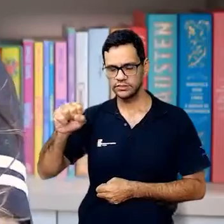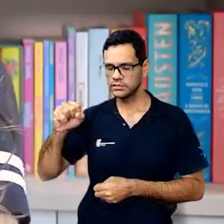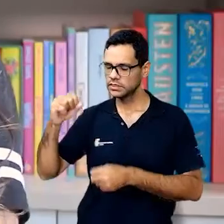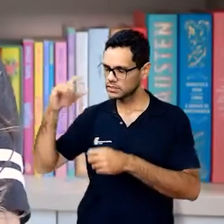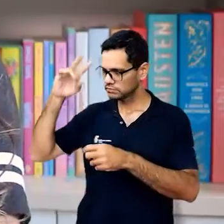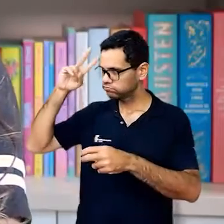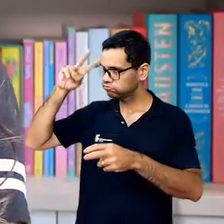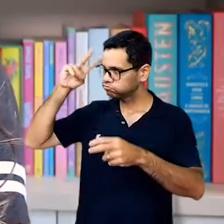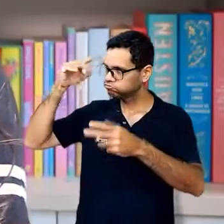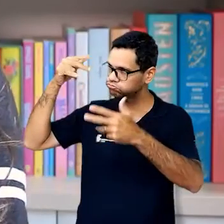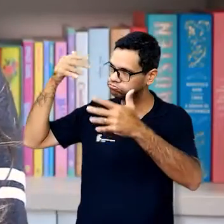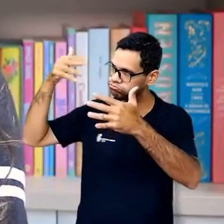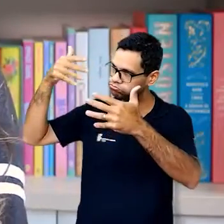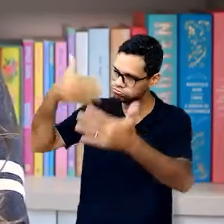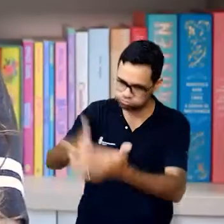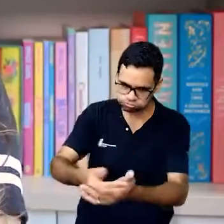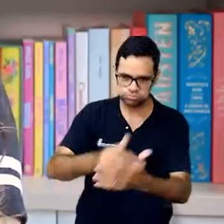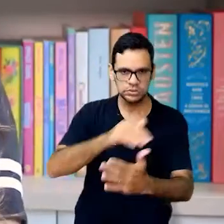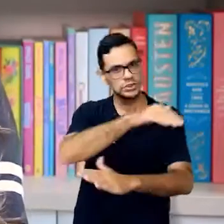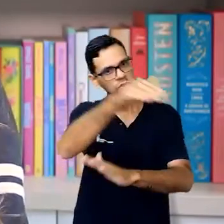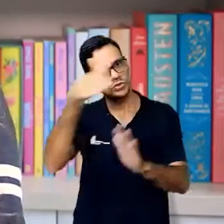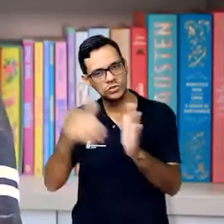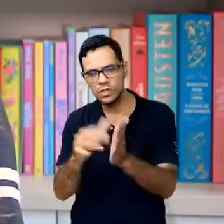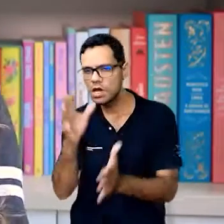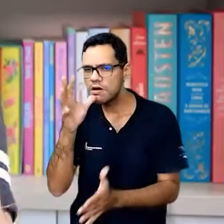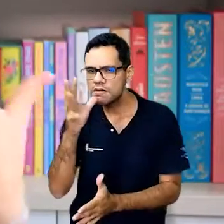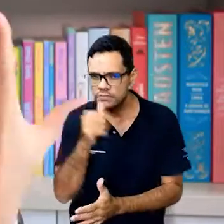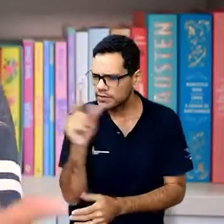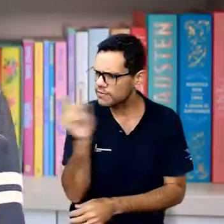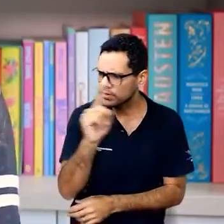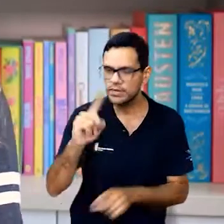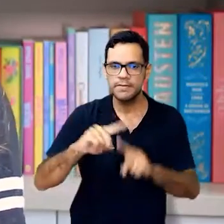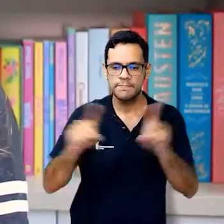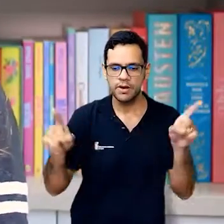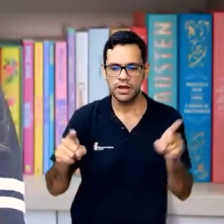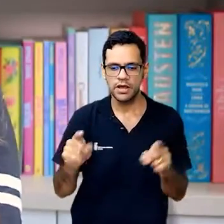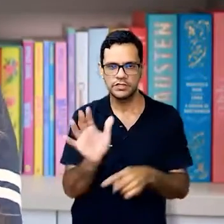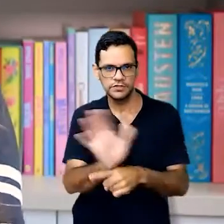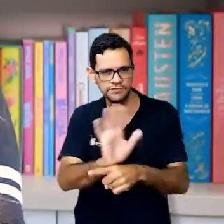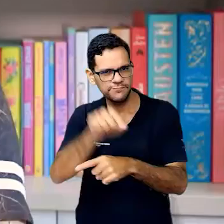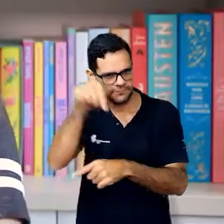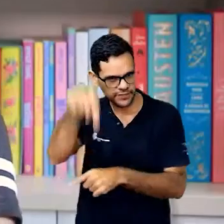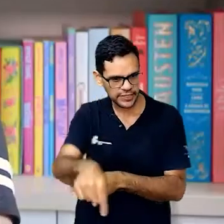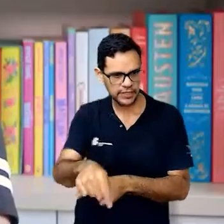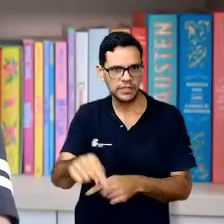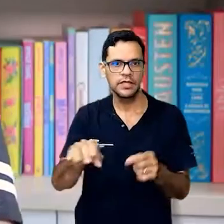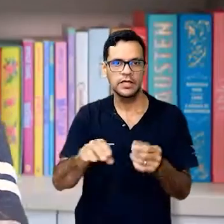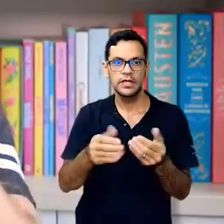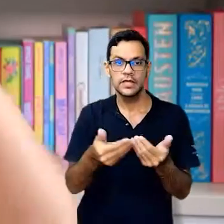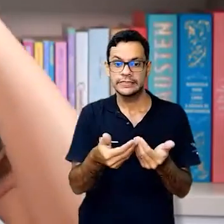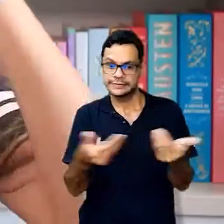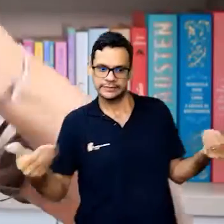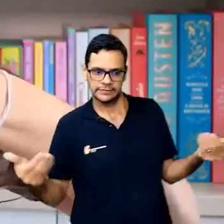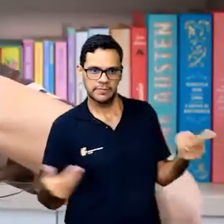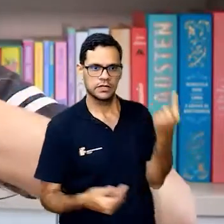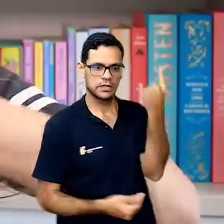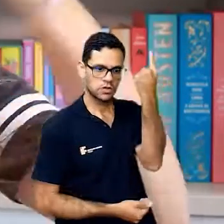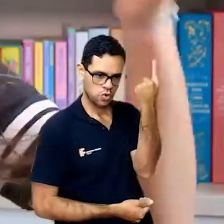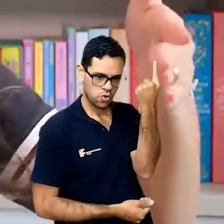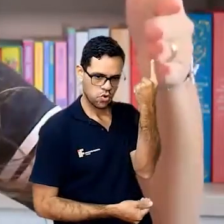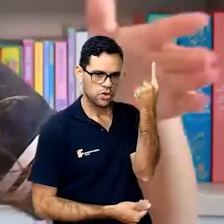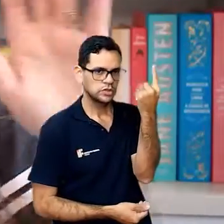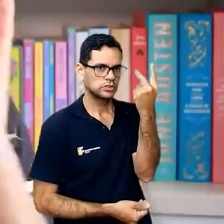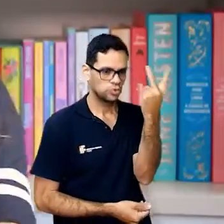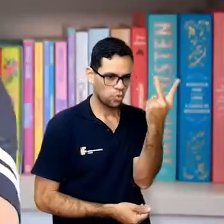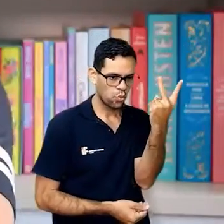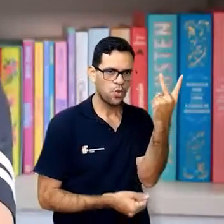também, assim, tipo, uma jornada, né, uma senhora jornada pra ler todos. Não que eu tenha demorado pra ler, mas eu fiz vídeos aqui no canal e eu separei, assim, tipo,